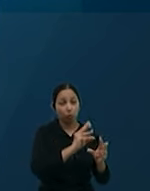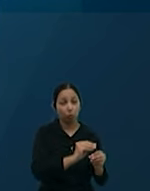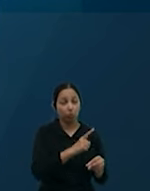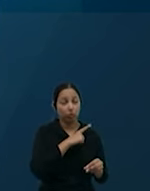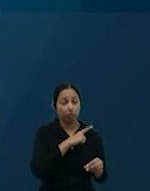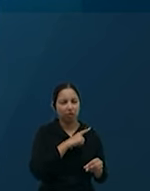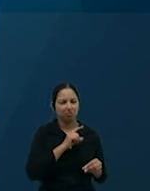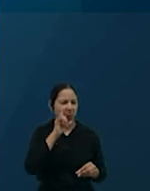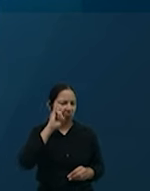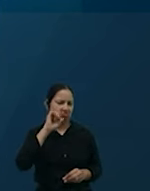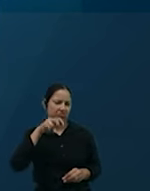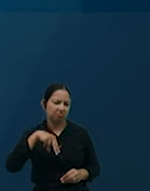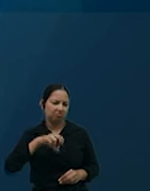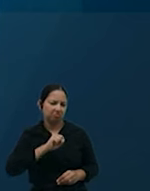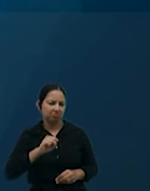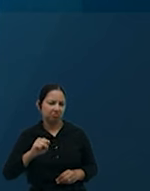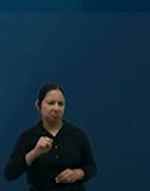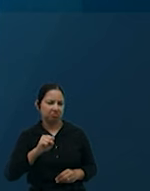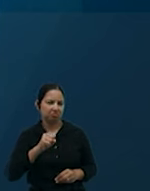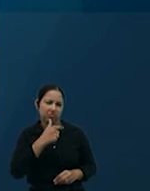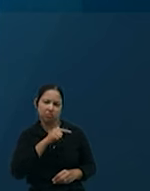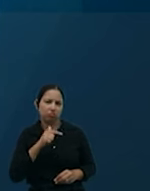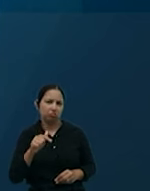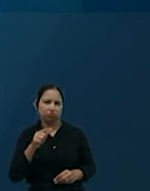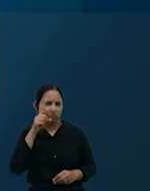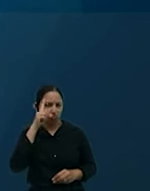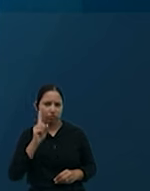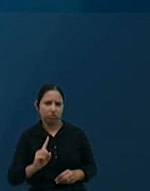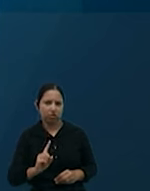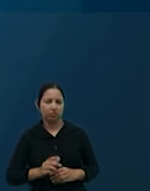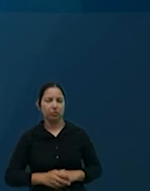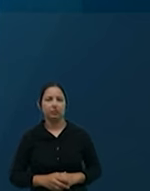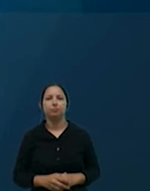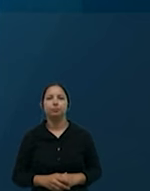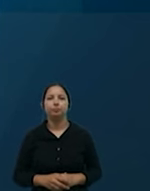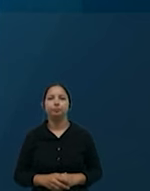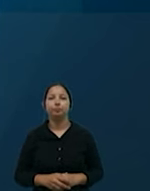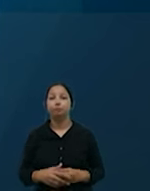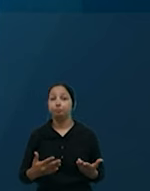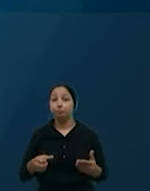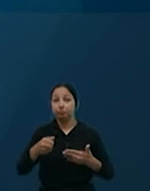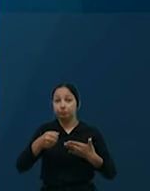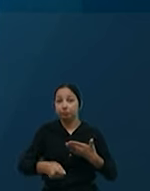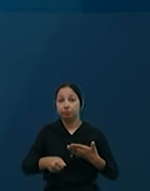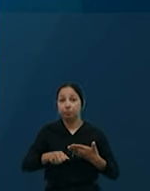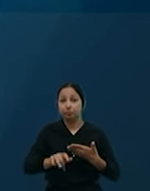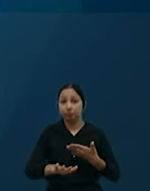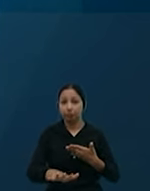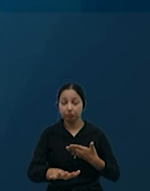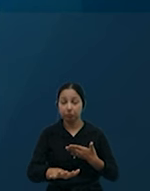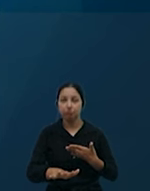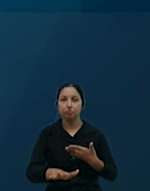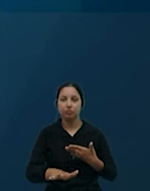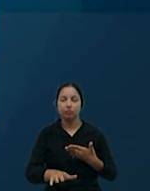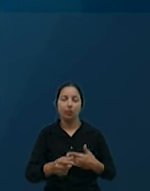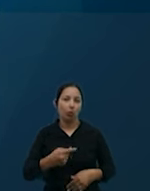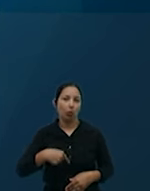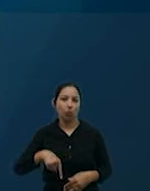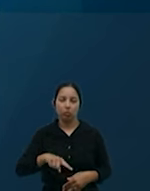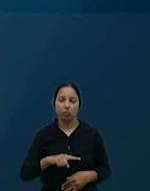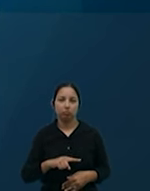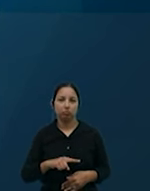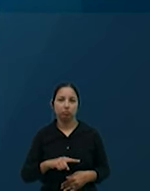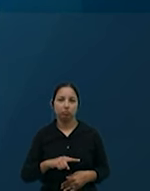evidencia o direito à pretensão. Nesses casos, de acordo com a jurisprudência do Supremo, nós não estaríamos diante de